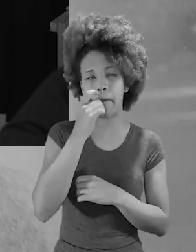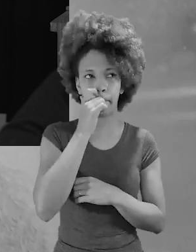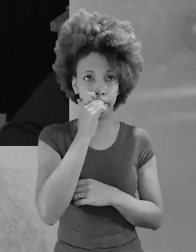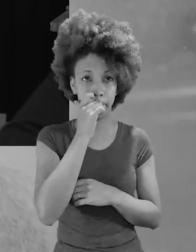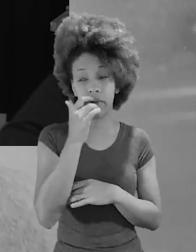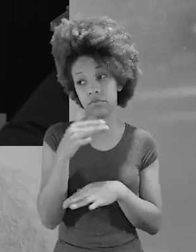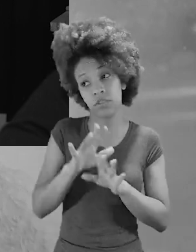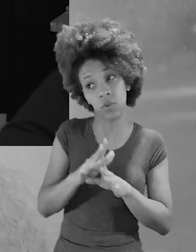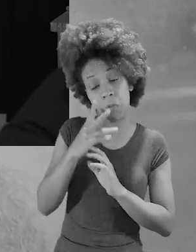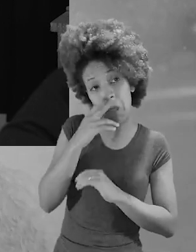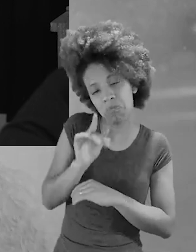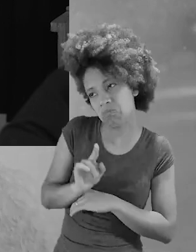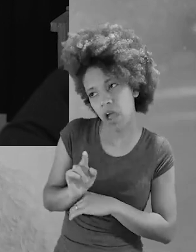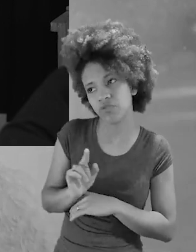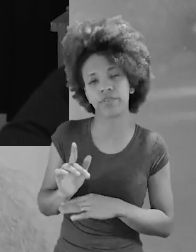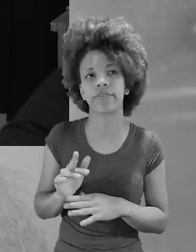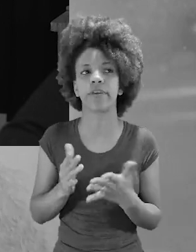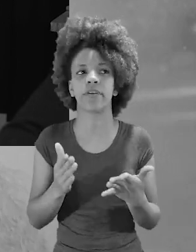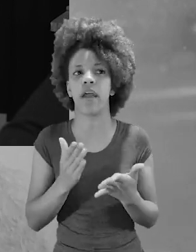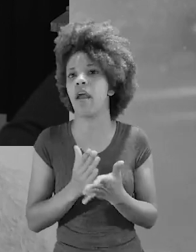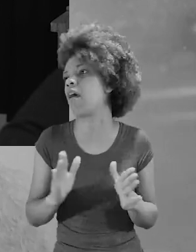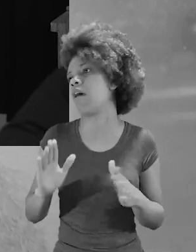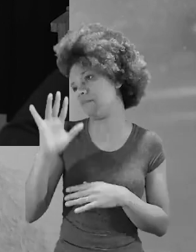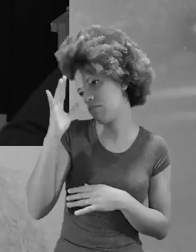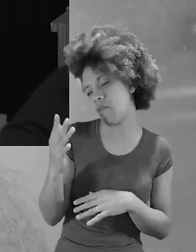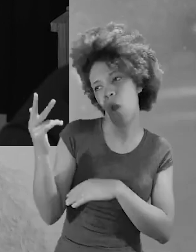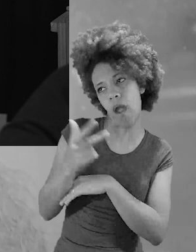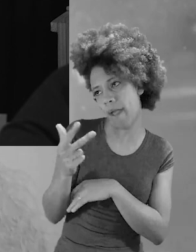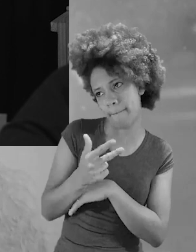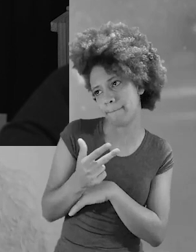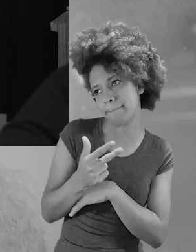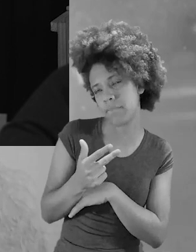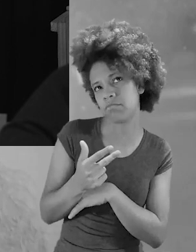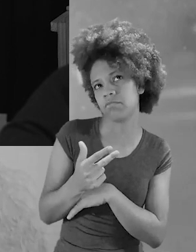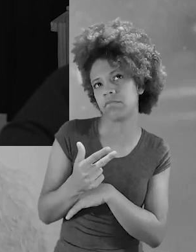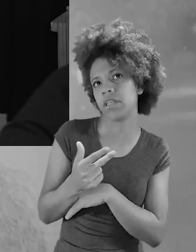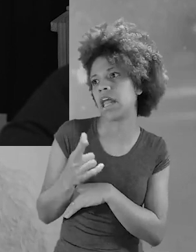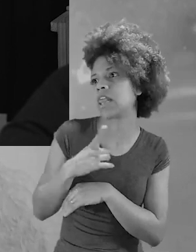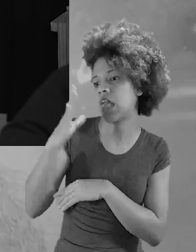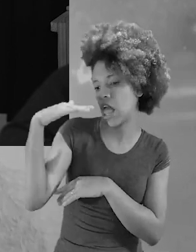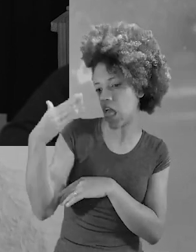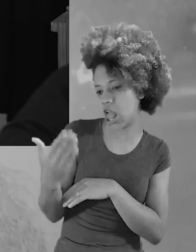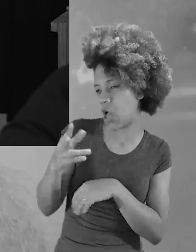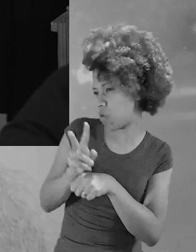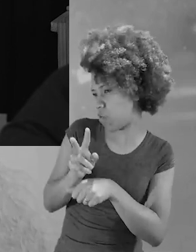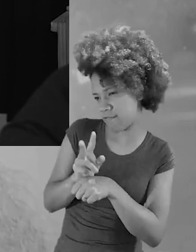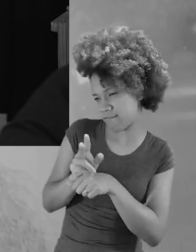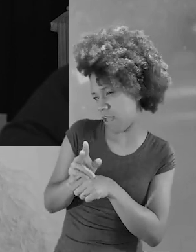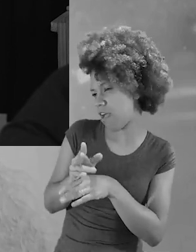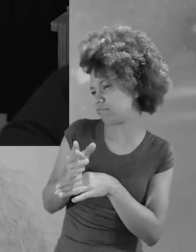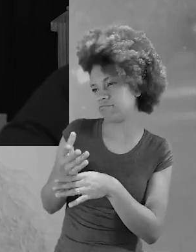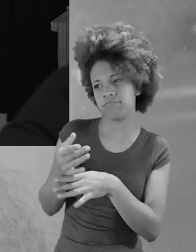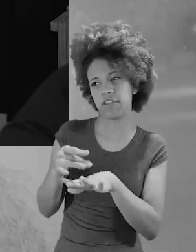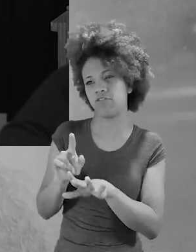o rap merece ou o rap recebe recebe o tratamento da da da Imprensa que merece o